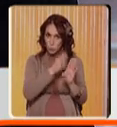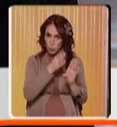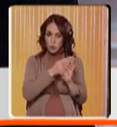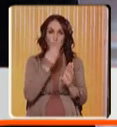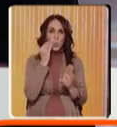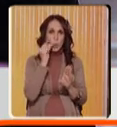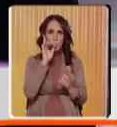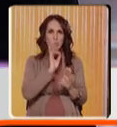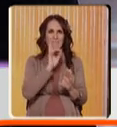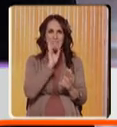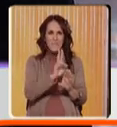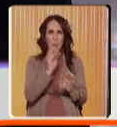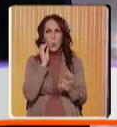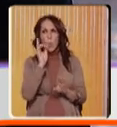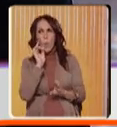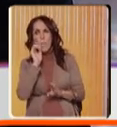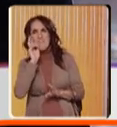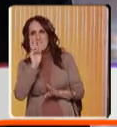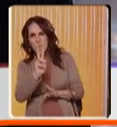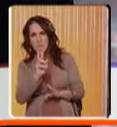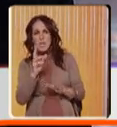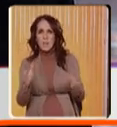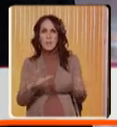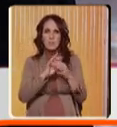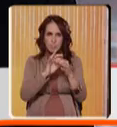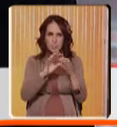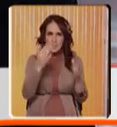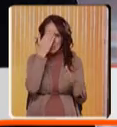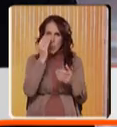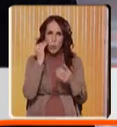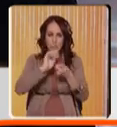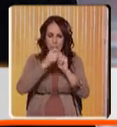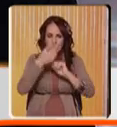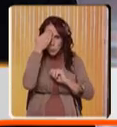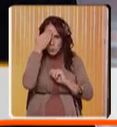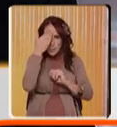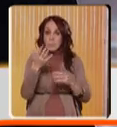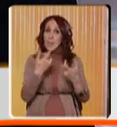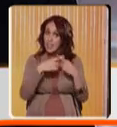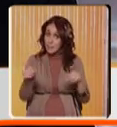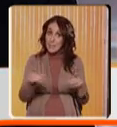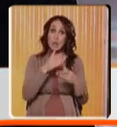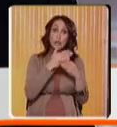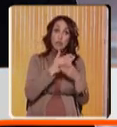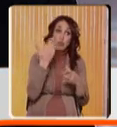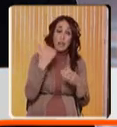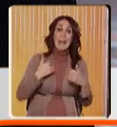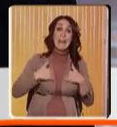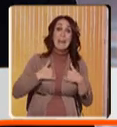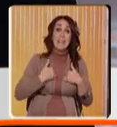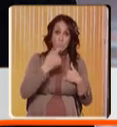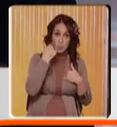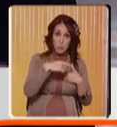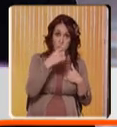da forma como as mulheres veem e como os homens, como esta função é elaborada no cérebro, realmente mostrou diferenças. Há um estudo feito no Canadá